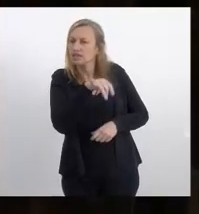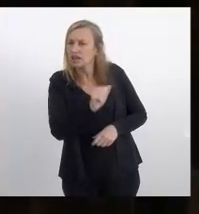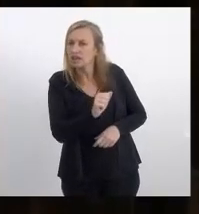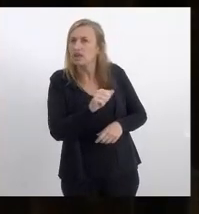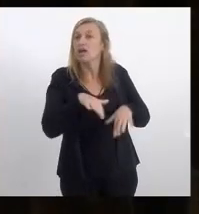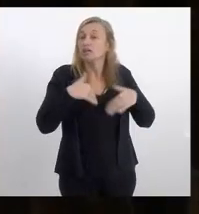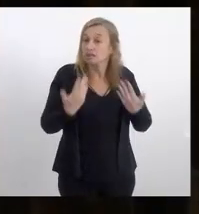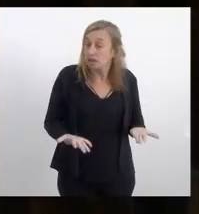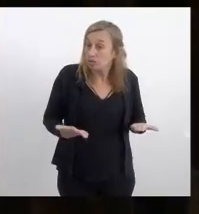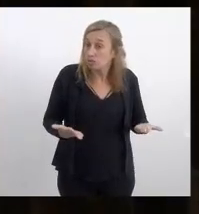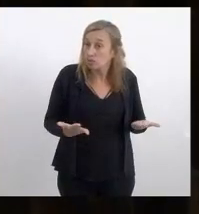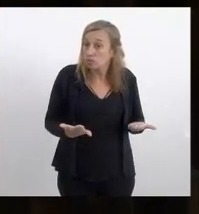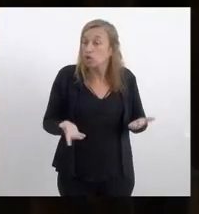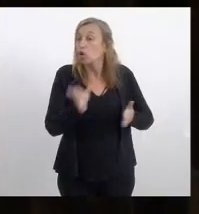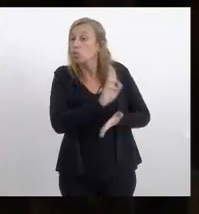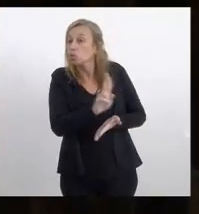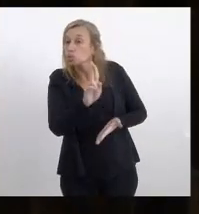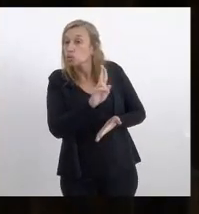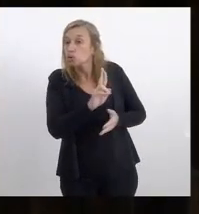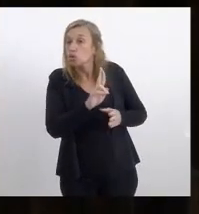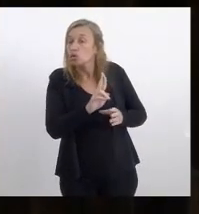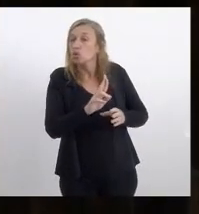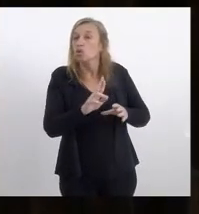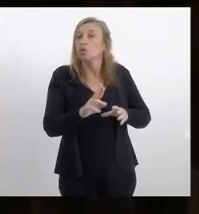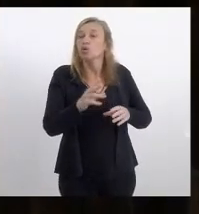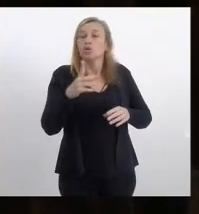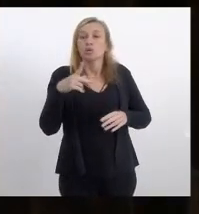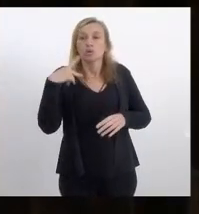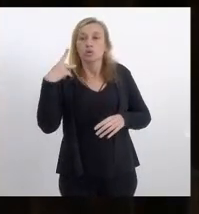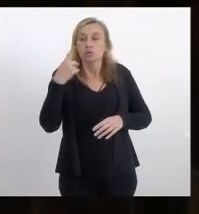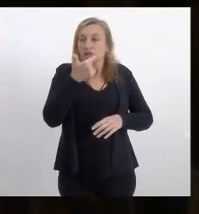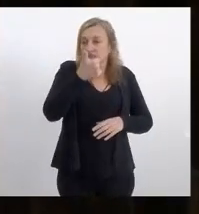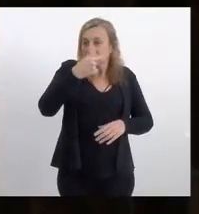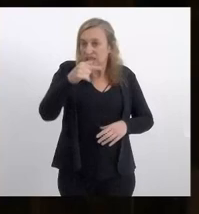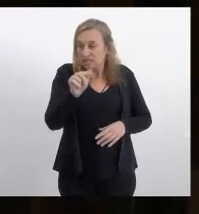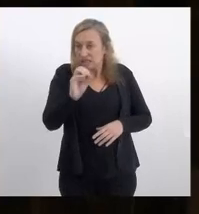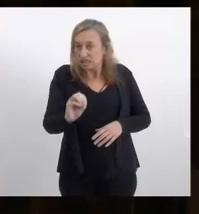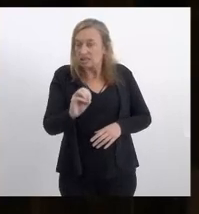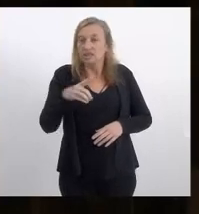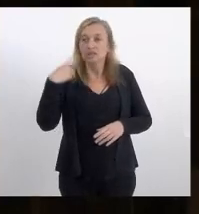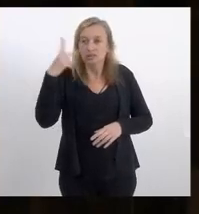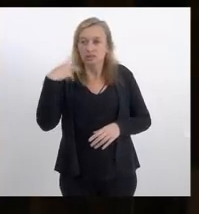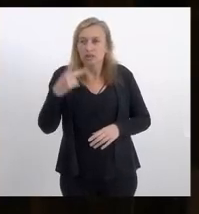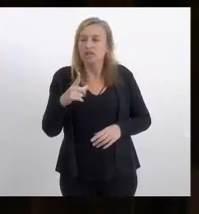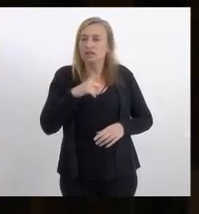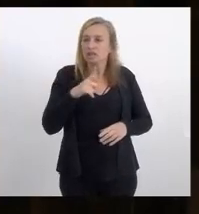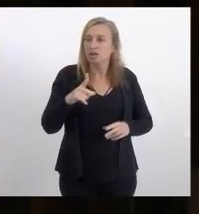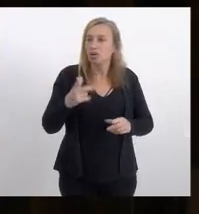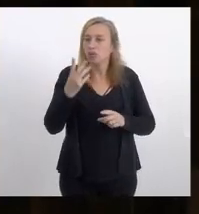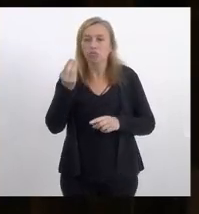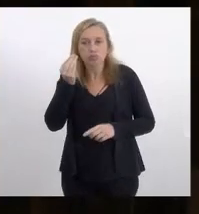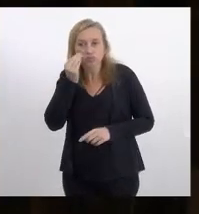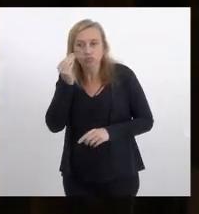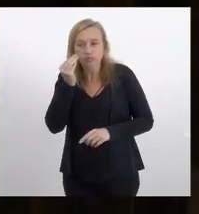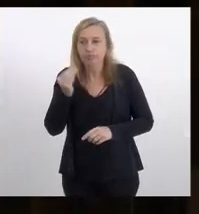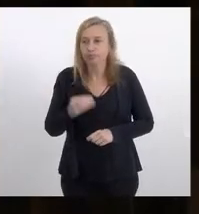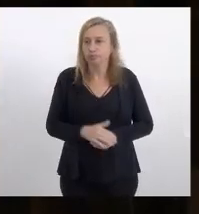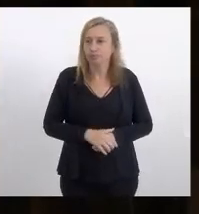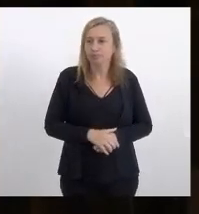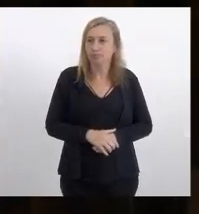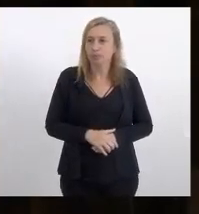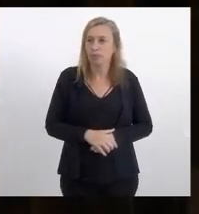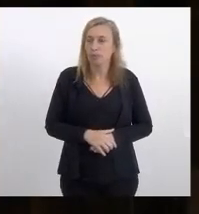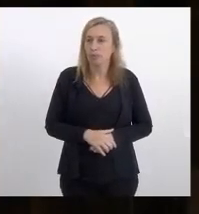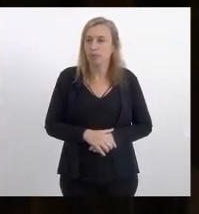então os nobres parlamentares os 70 parlamentares têm a chance de estarem tô